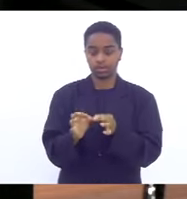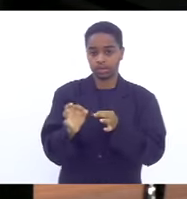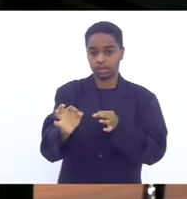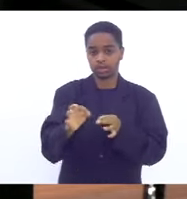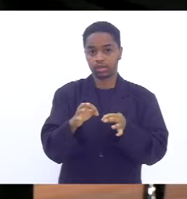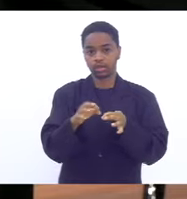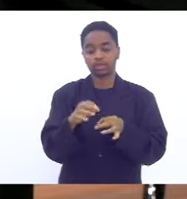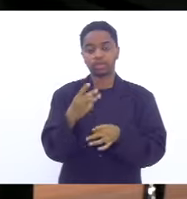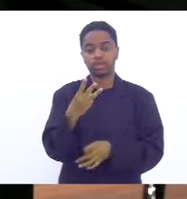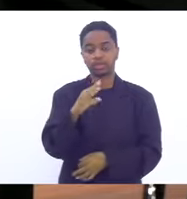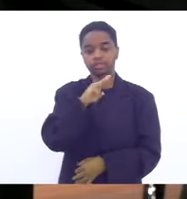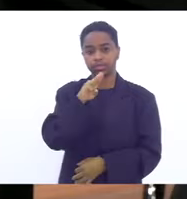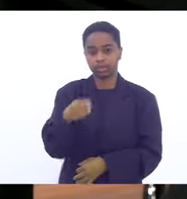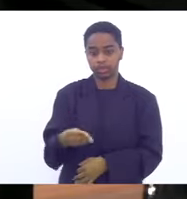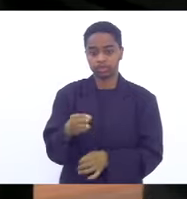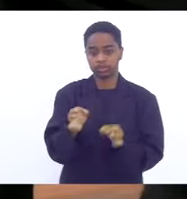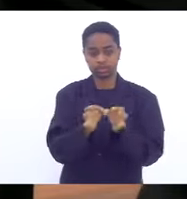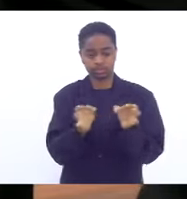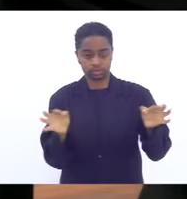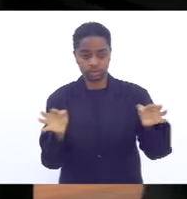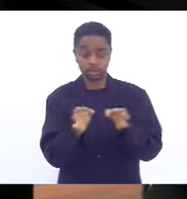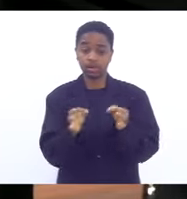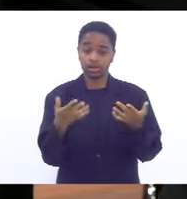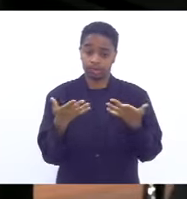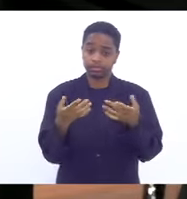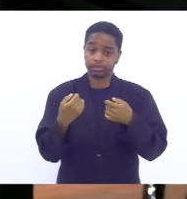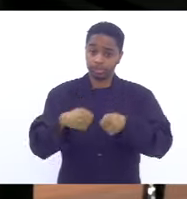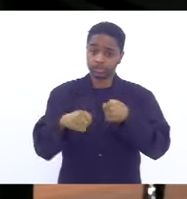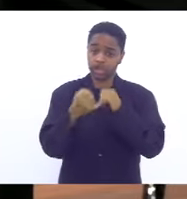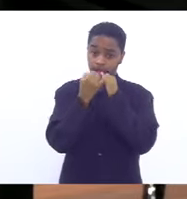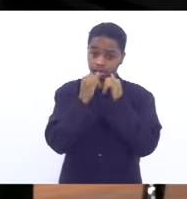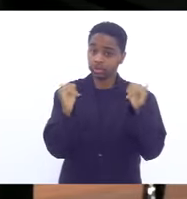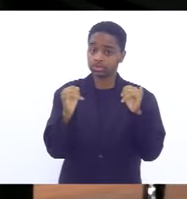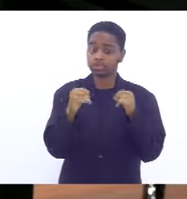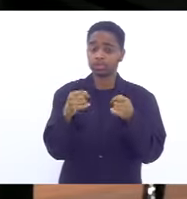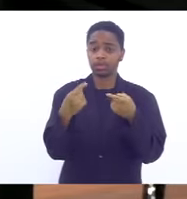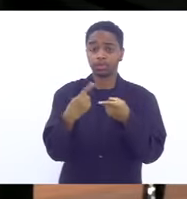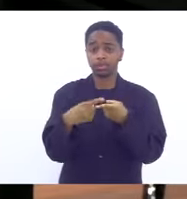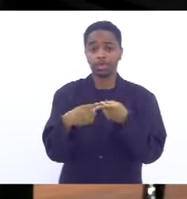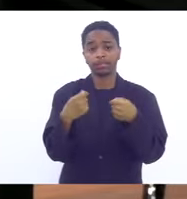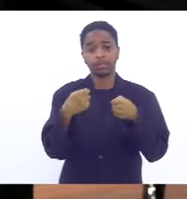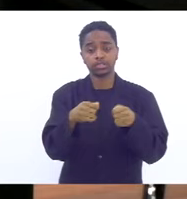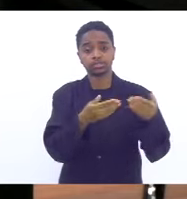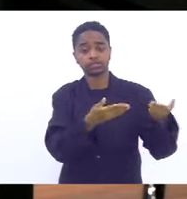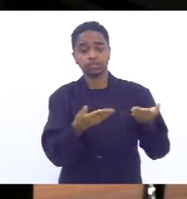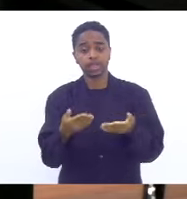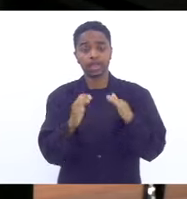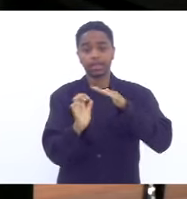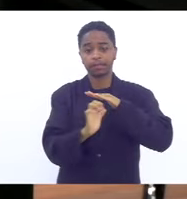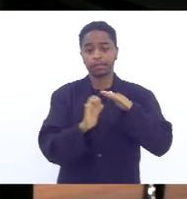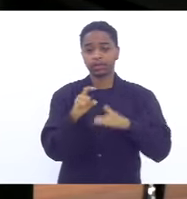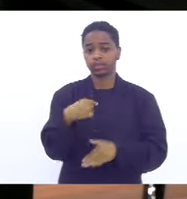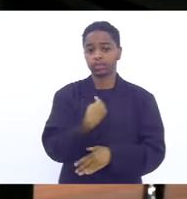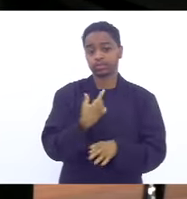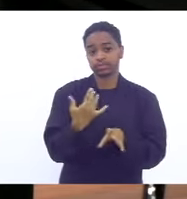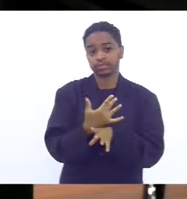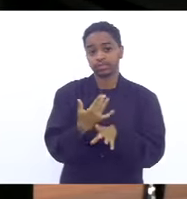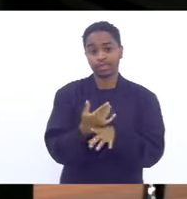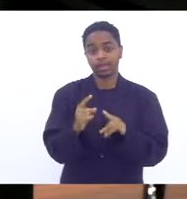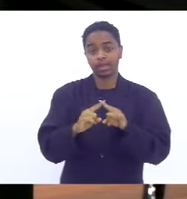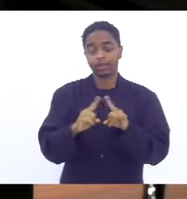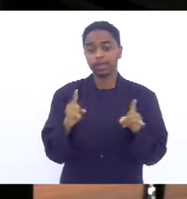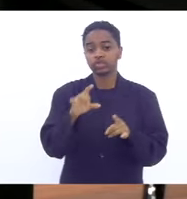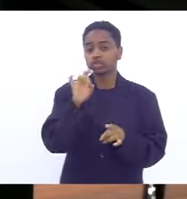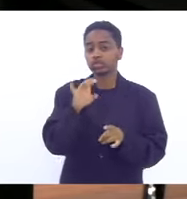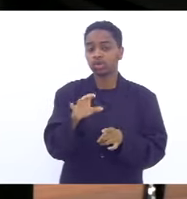metros quadrados, e nós vamos precisar de energia elétrica para atrair empresas e indústria lá para a nossa cidade, e que não vai beneficiar só a